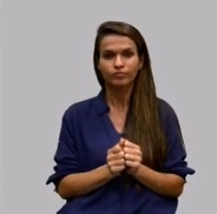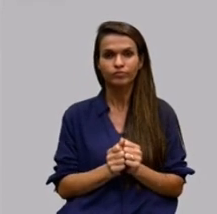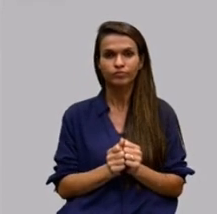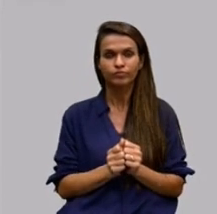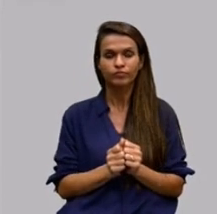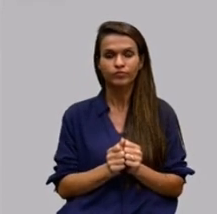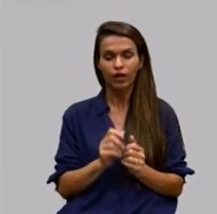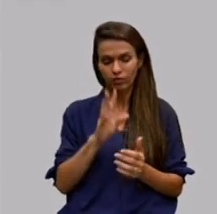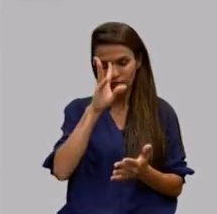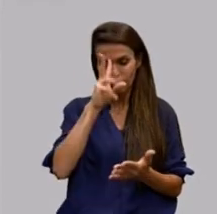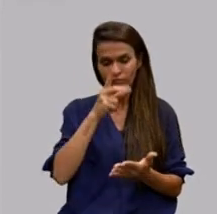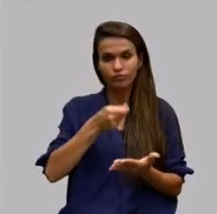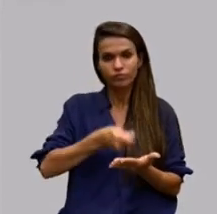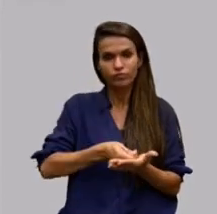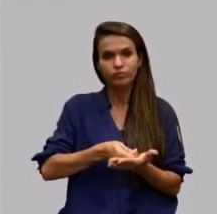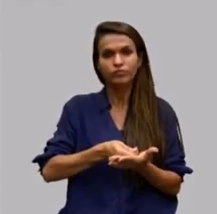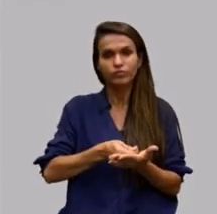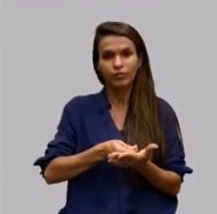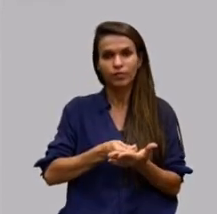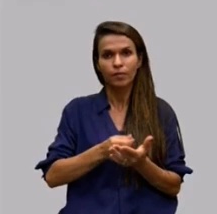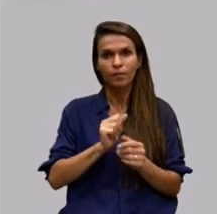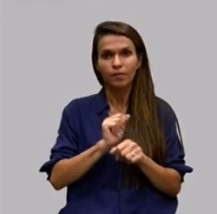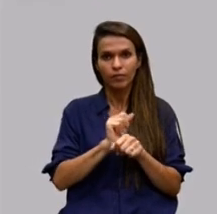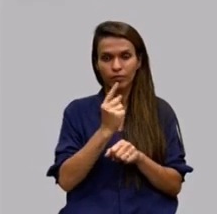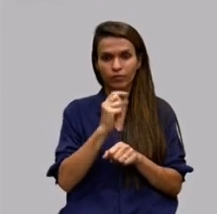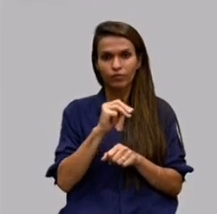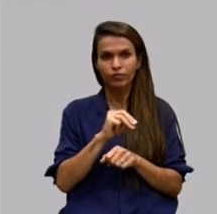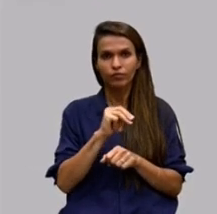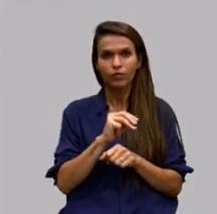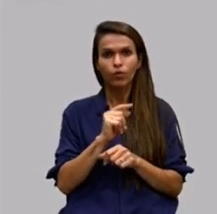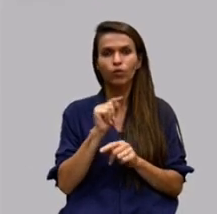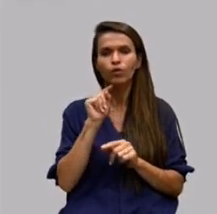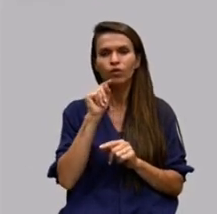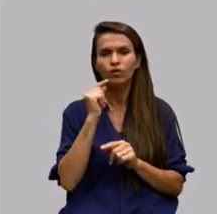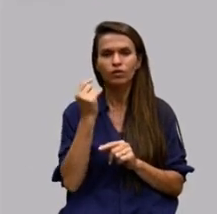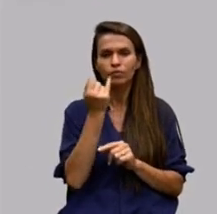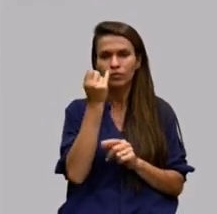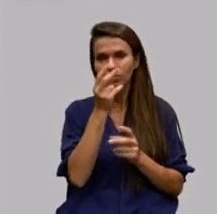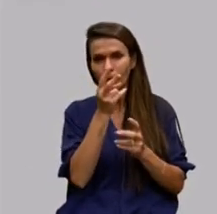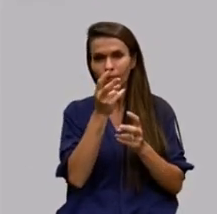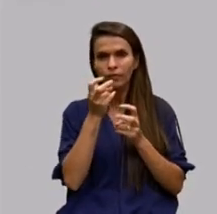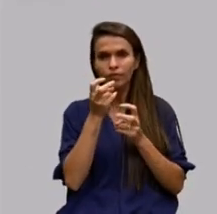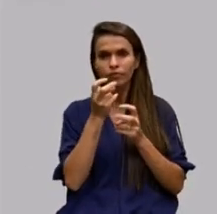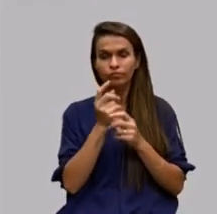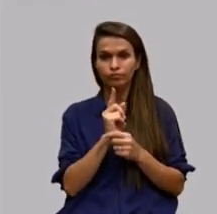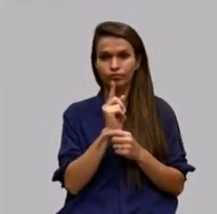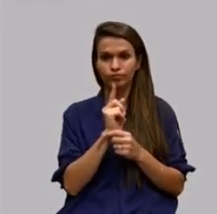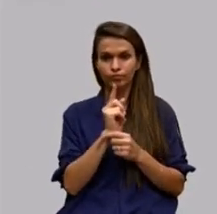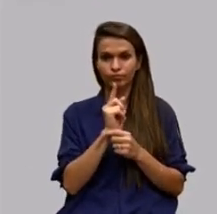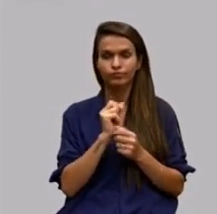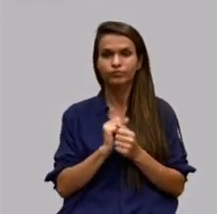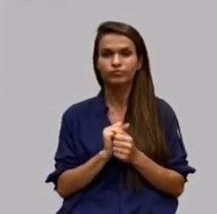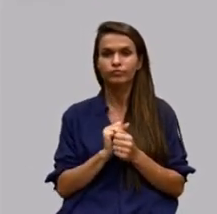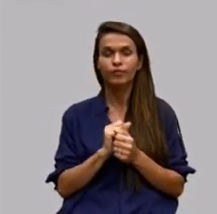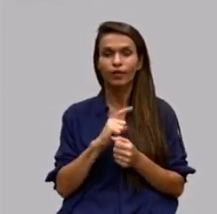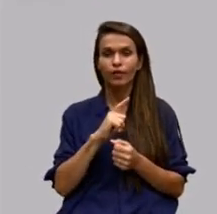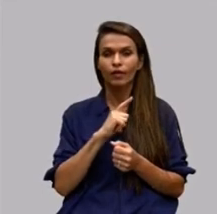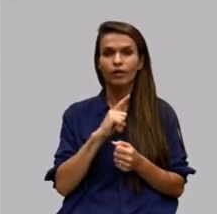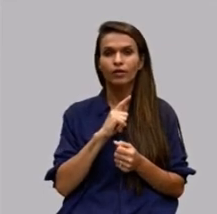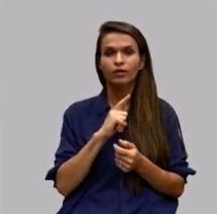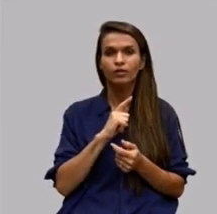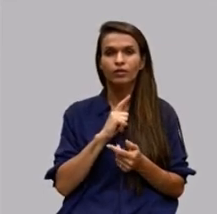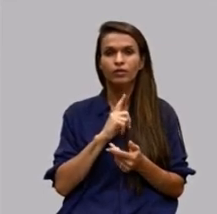determinando... para um minuto. O que é importante a gente identificar? É que há uma